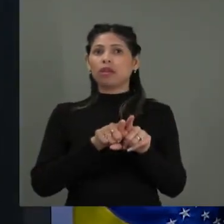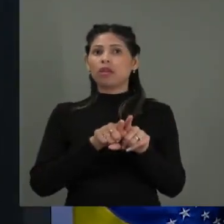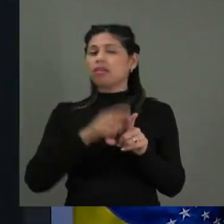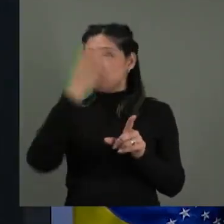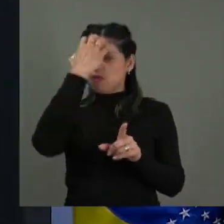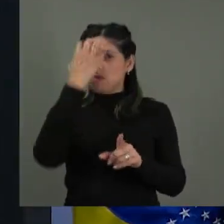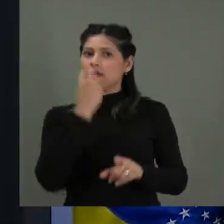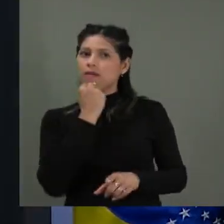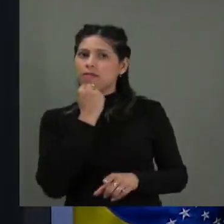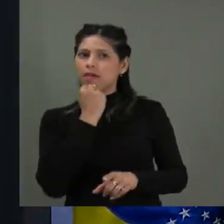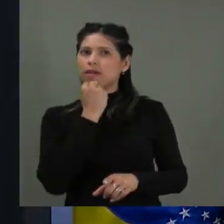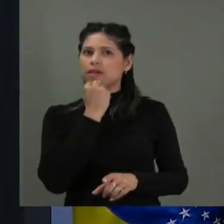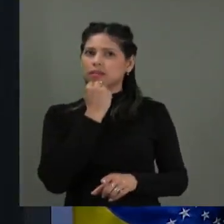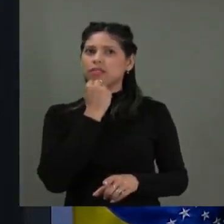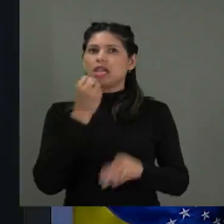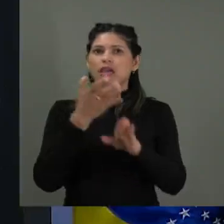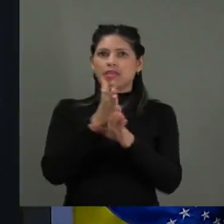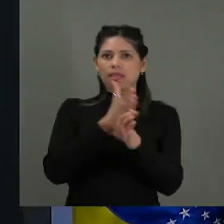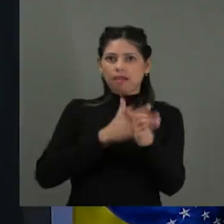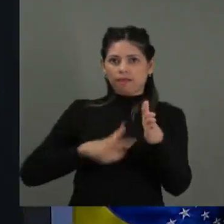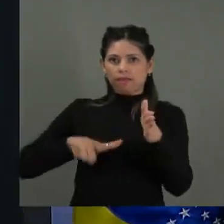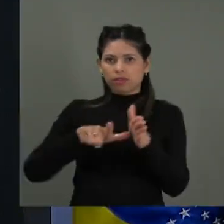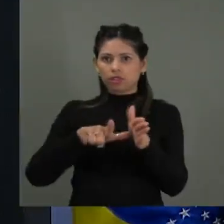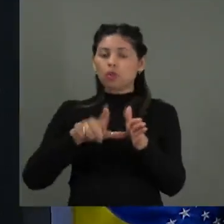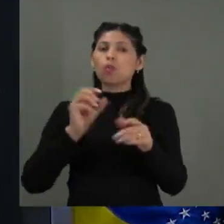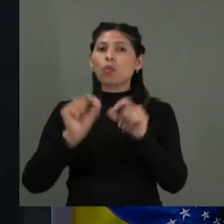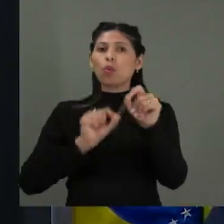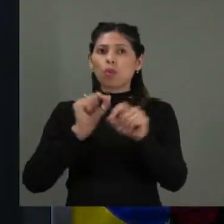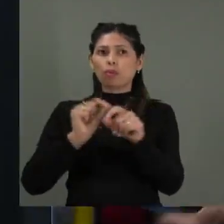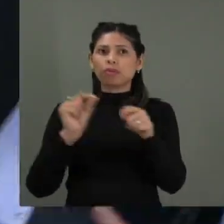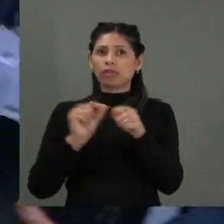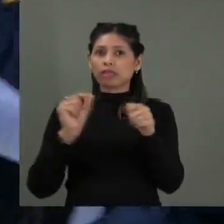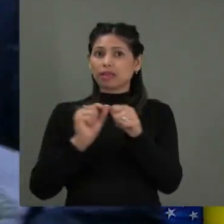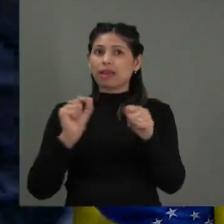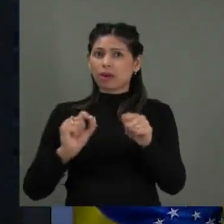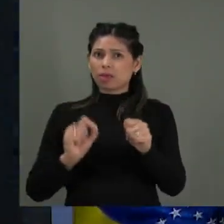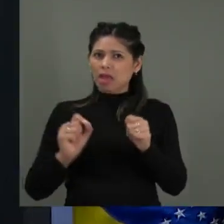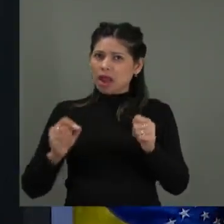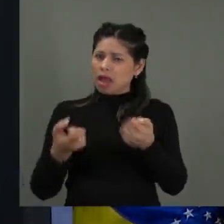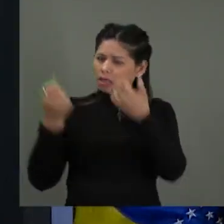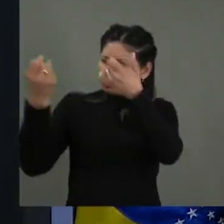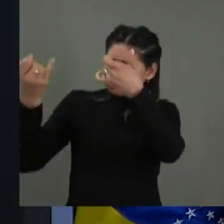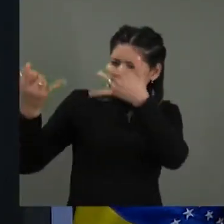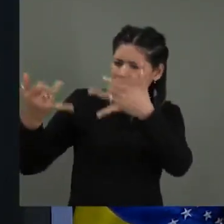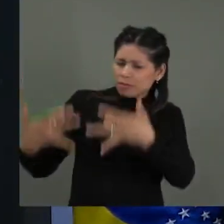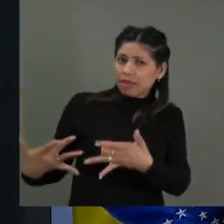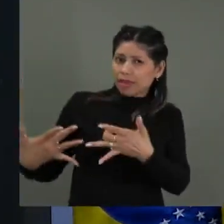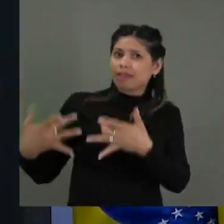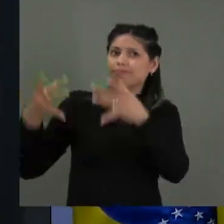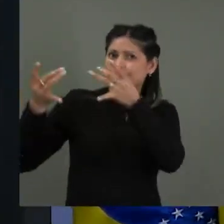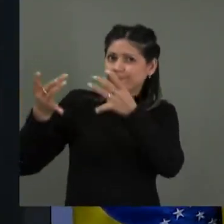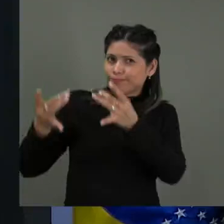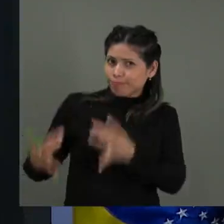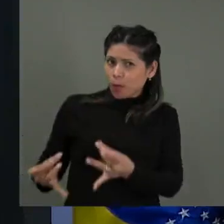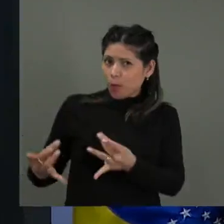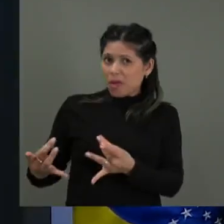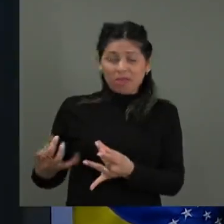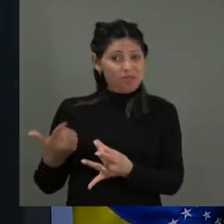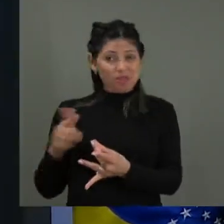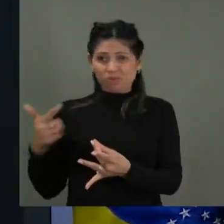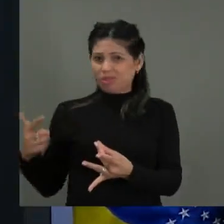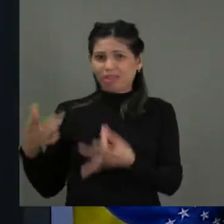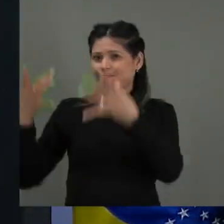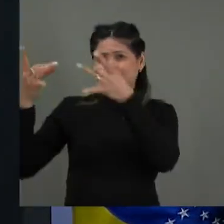ajude a encontrar uma explicação para a inexplicável, porque a explicação não vai